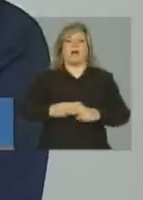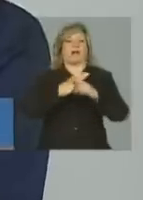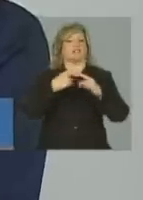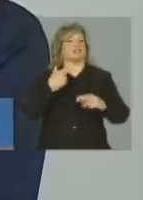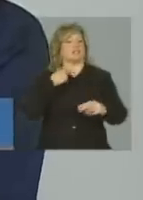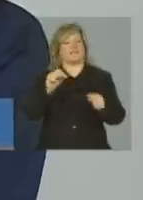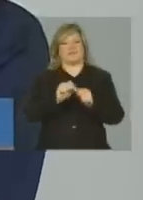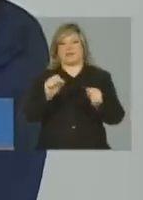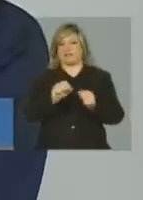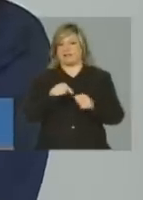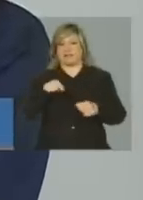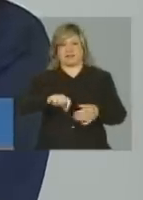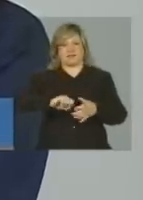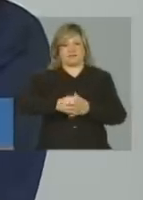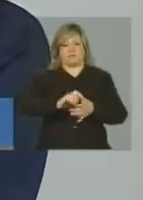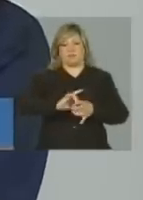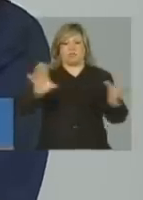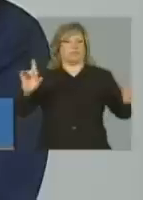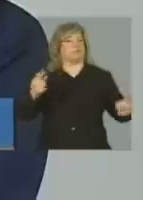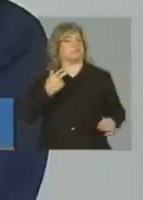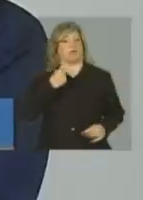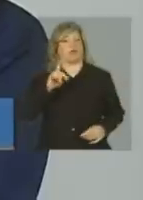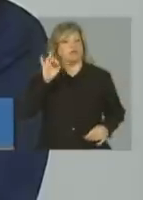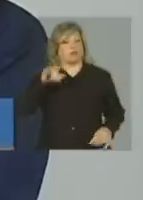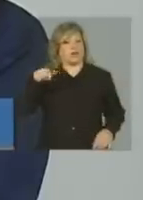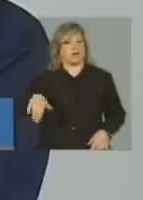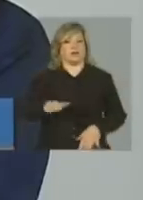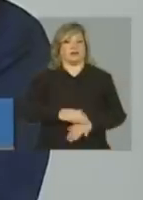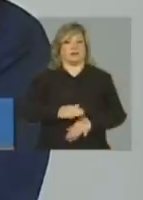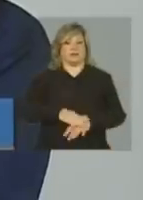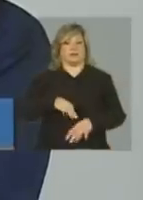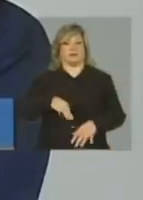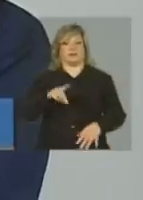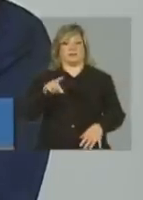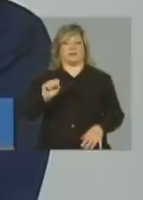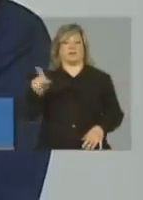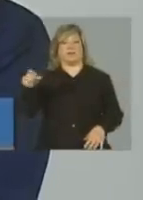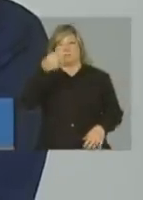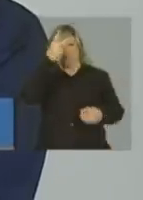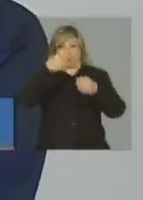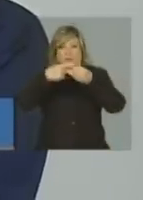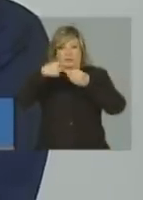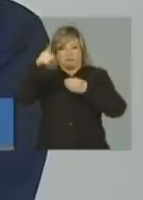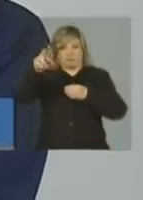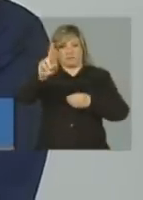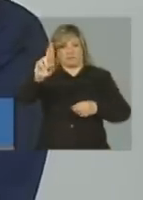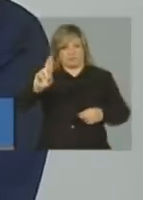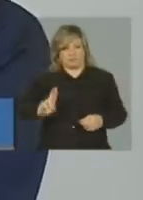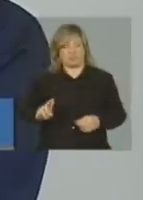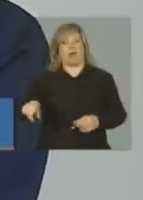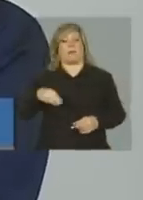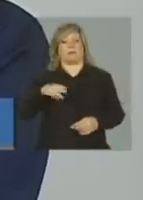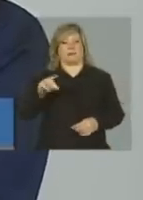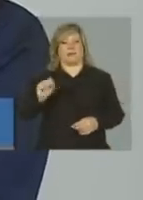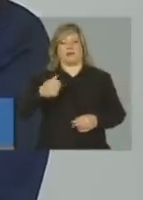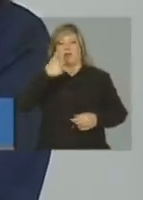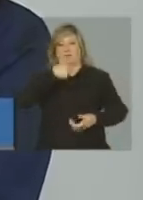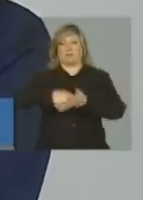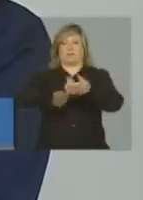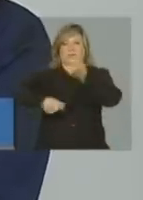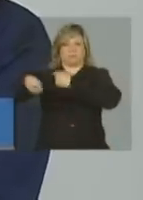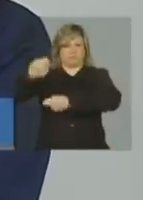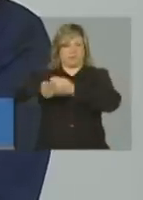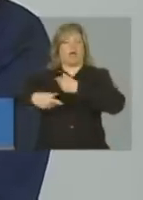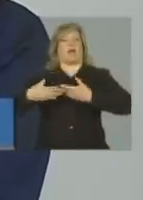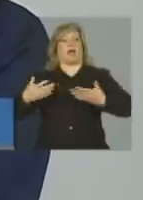esse bloqueio. Somente a coordenação mediante a resposta do gestor municipal para todos os questionamentos que nós encaminhamos por ofício. E